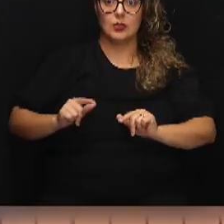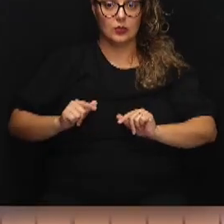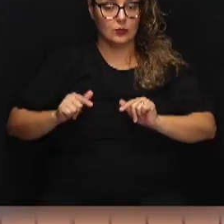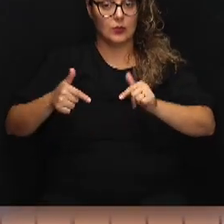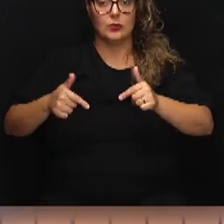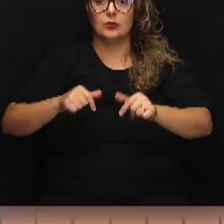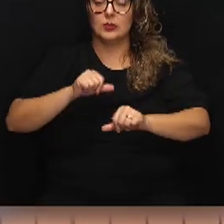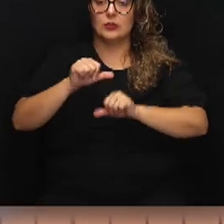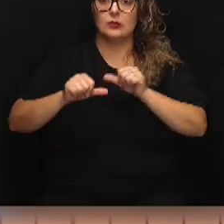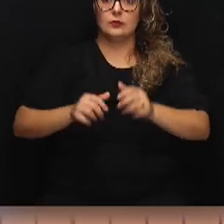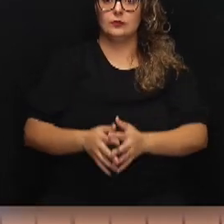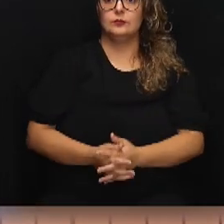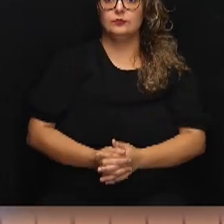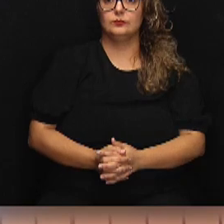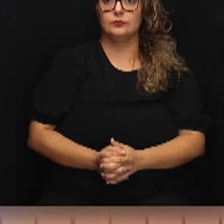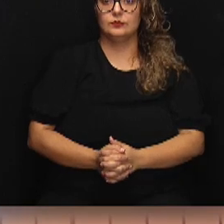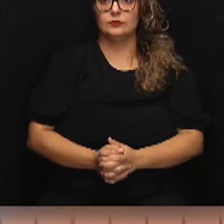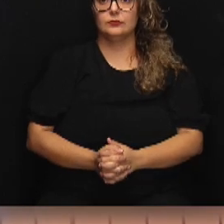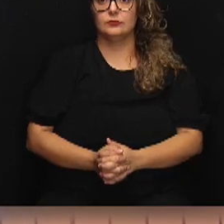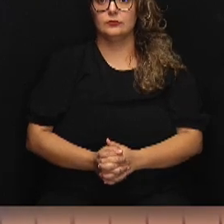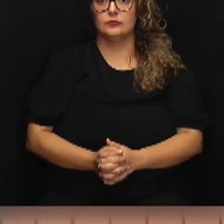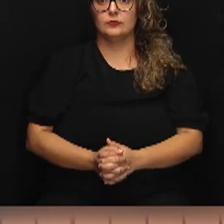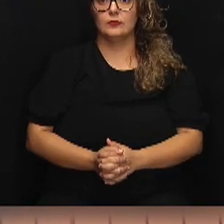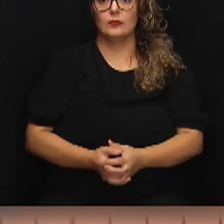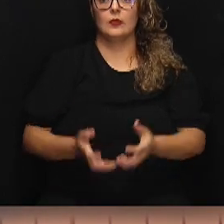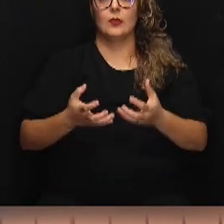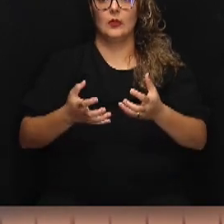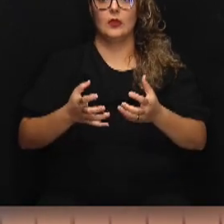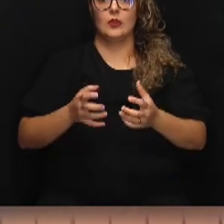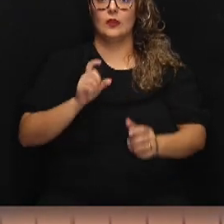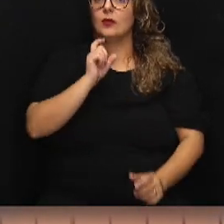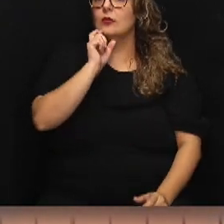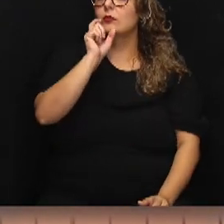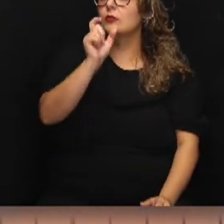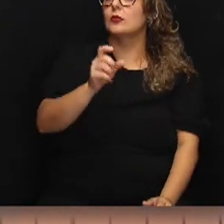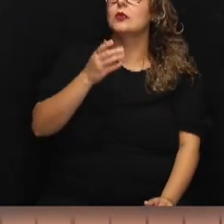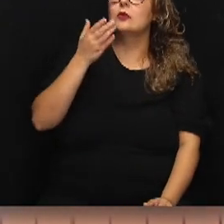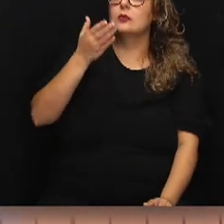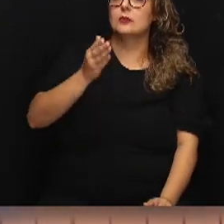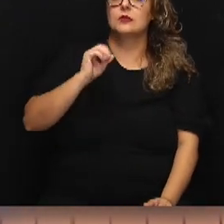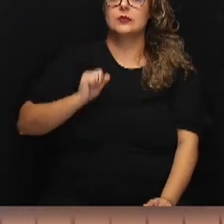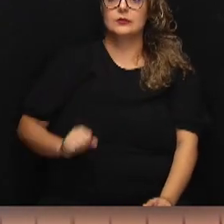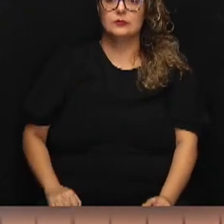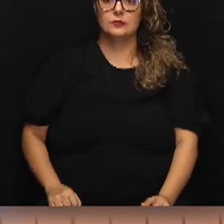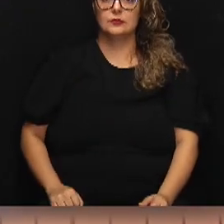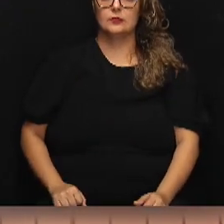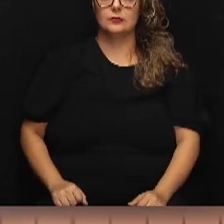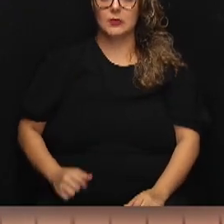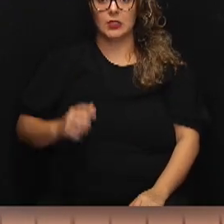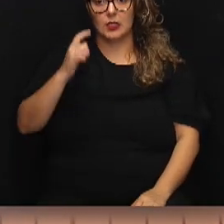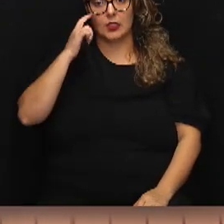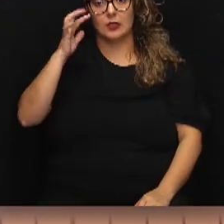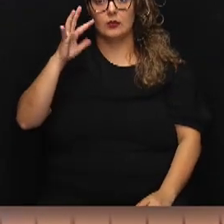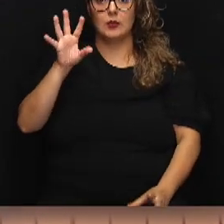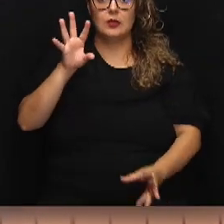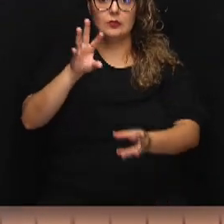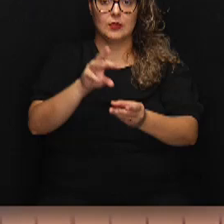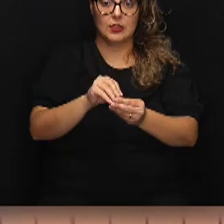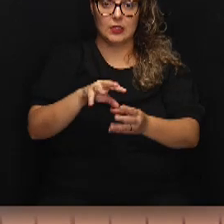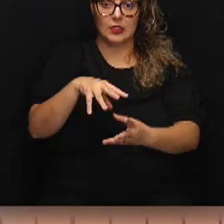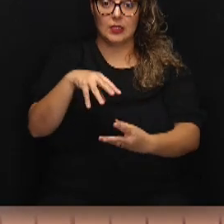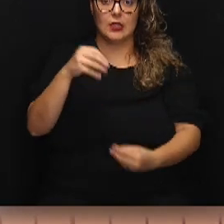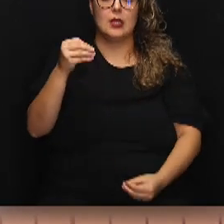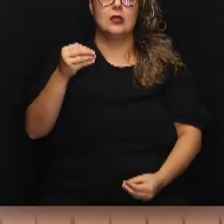transformadora. Eu queria deixar uma palavra que penso que pode sintetizar o espírito